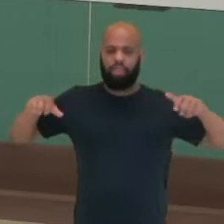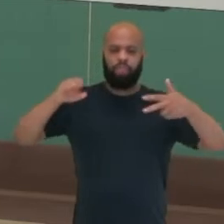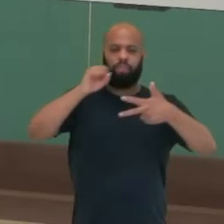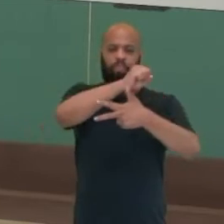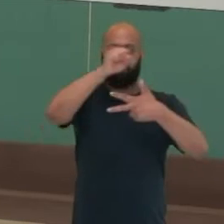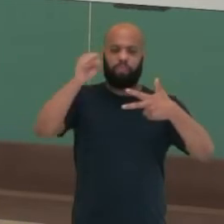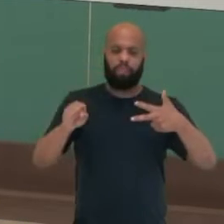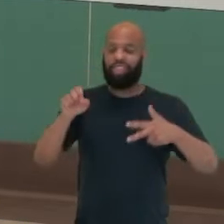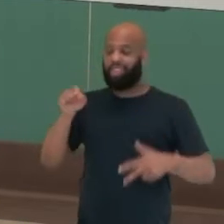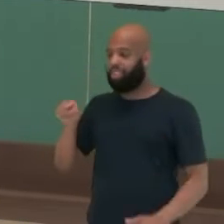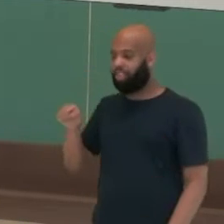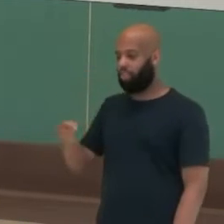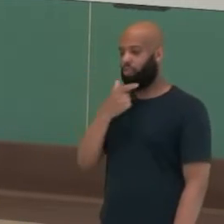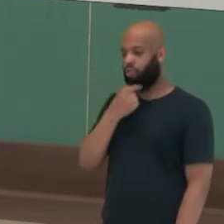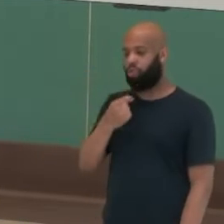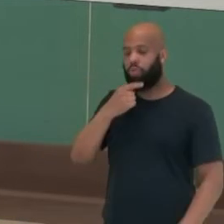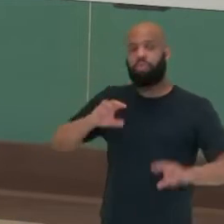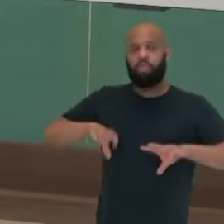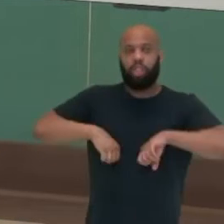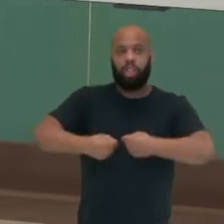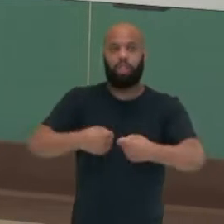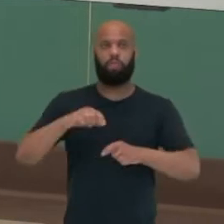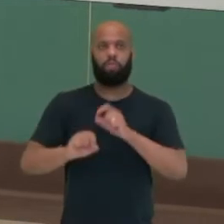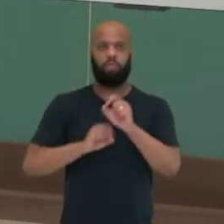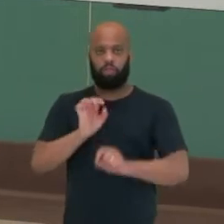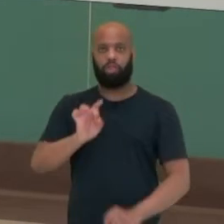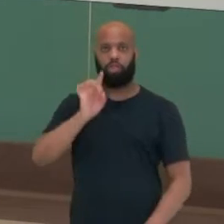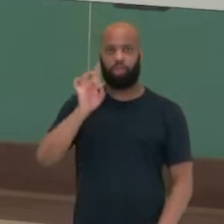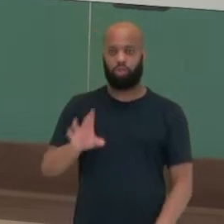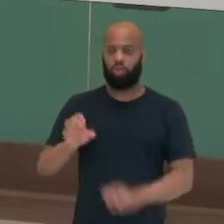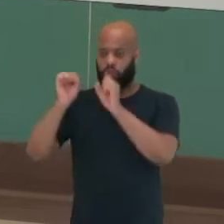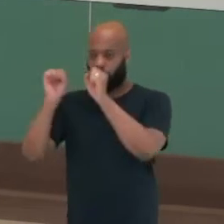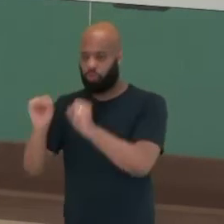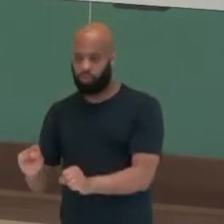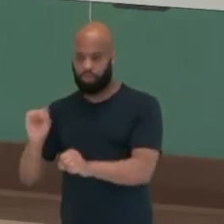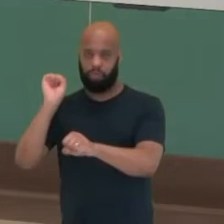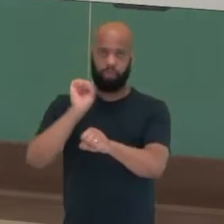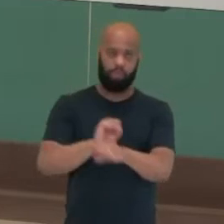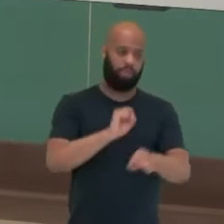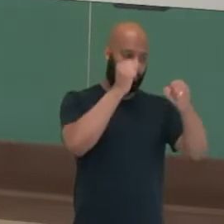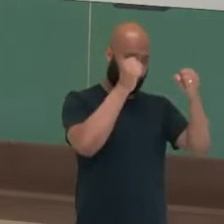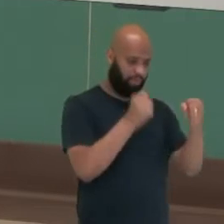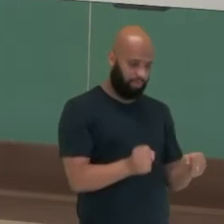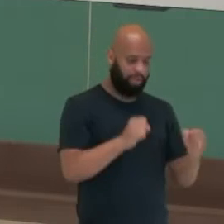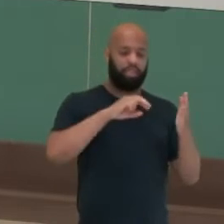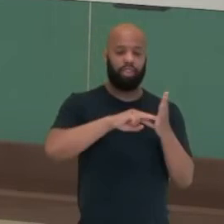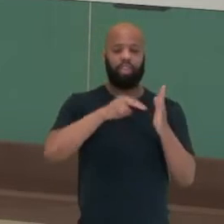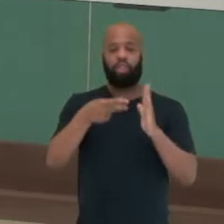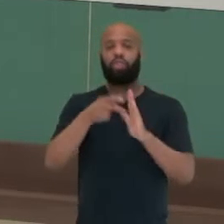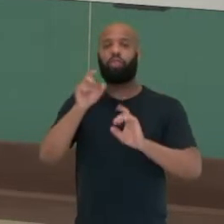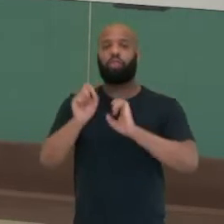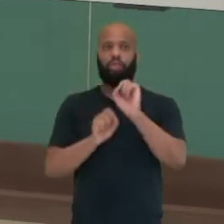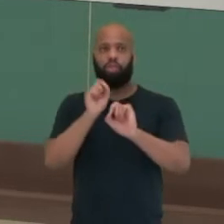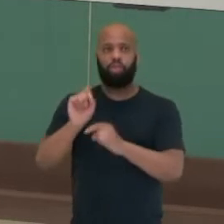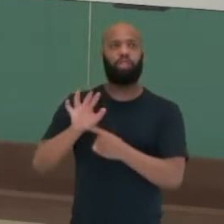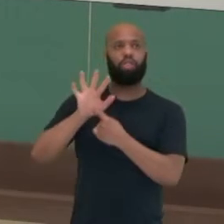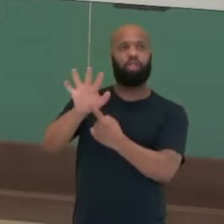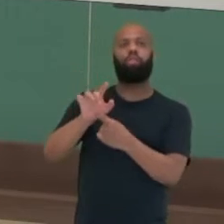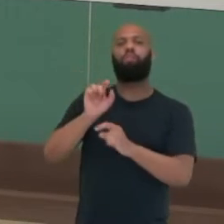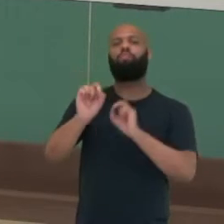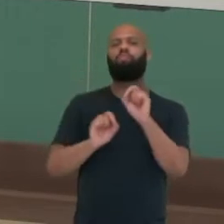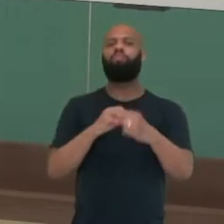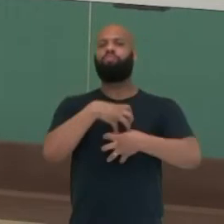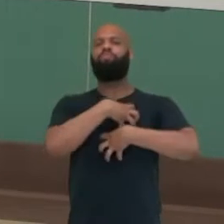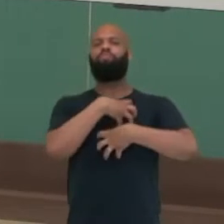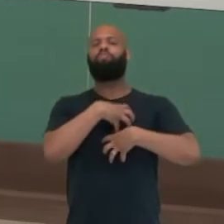Quando Montesquieu defende que só o poder freia o poder, ele já está marcando uma